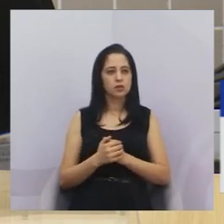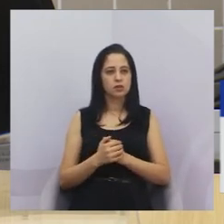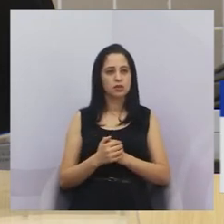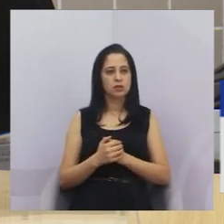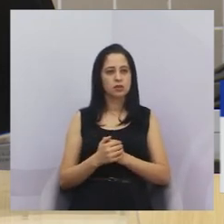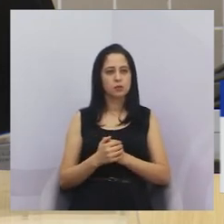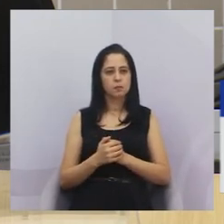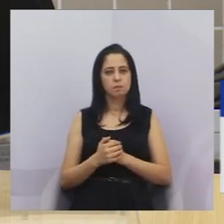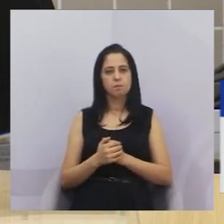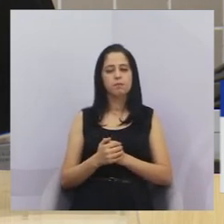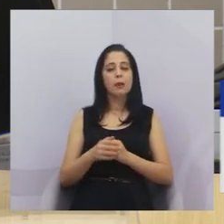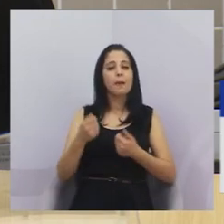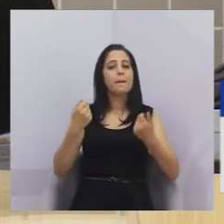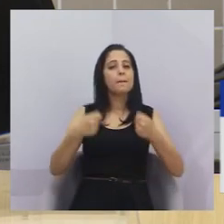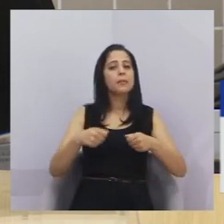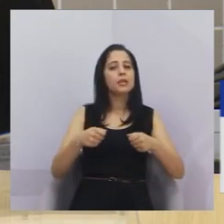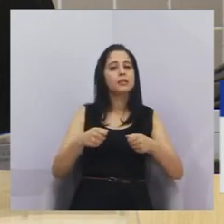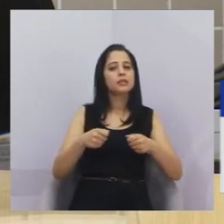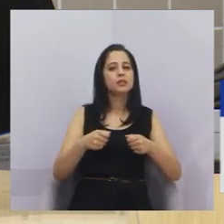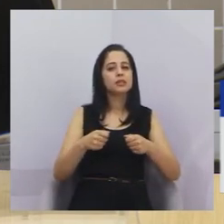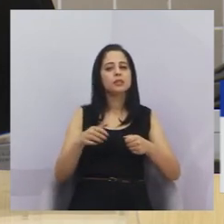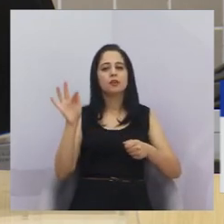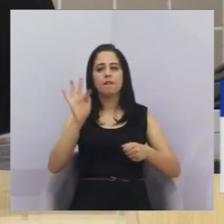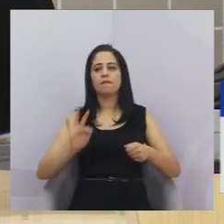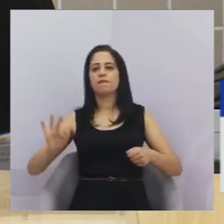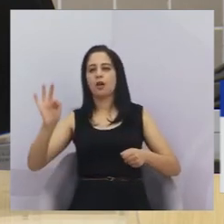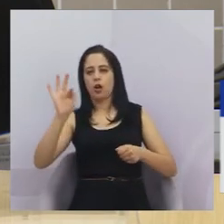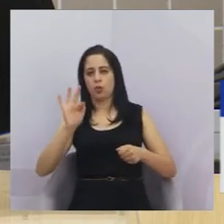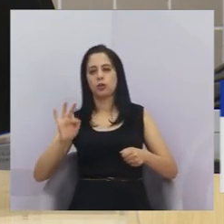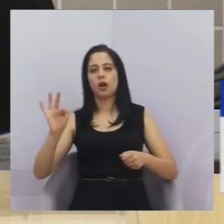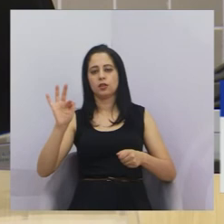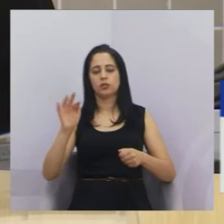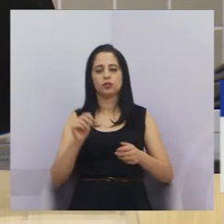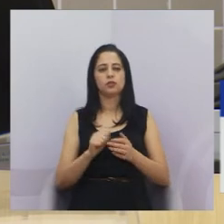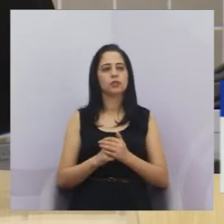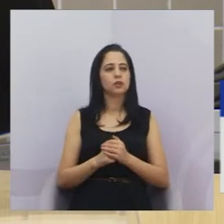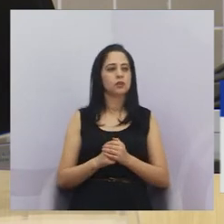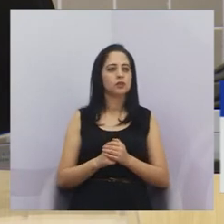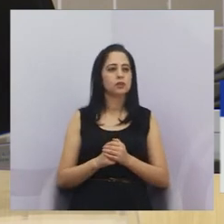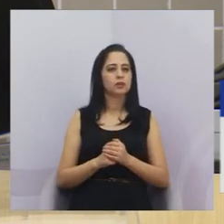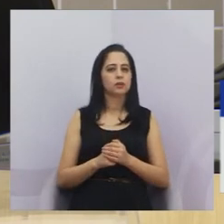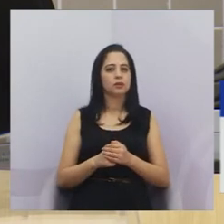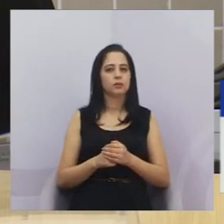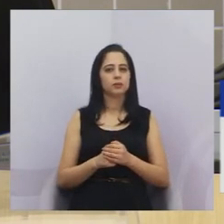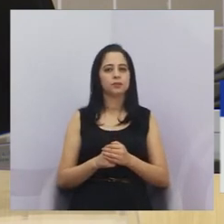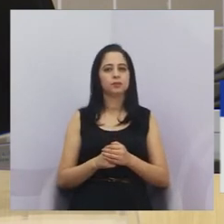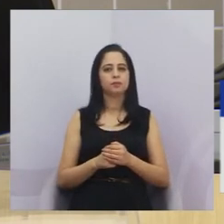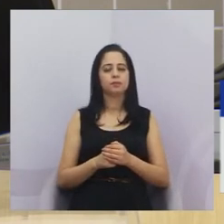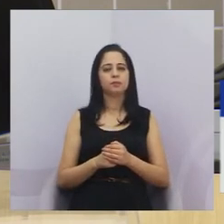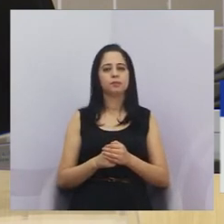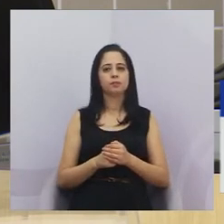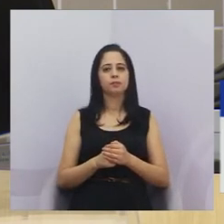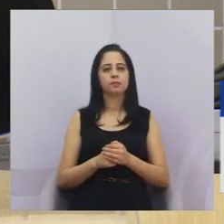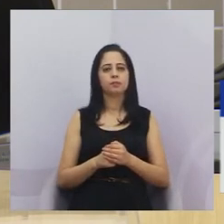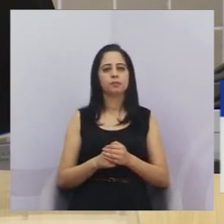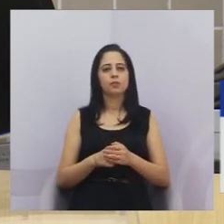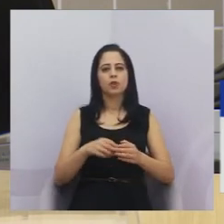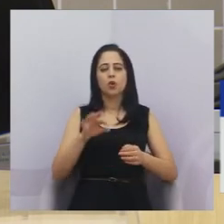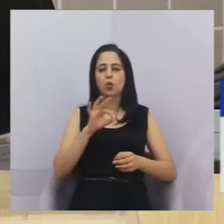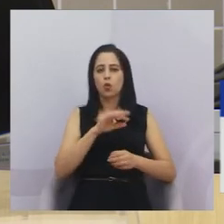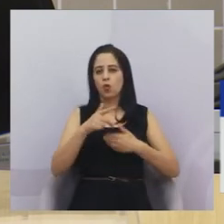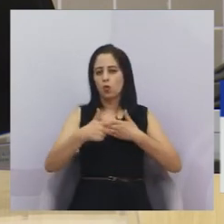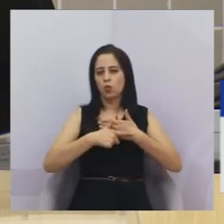6.477,67. Pré-requisito, ensino superior completo. Anexo 2º. Funções gratificadas.